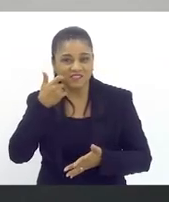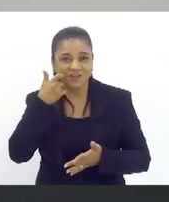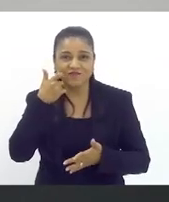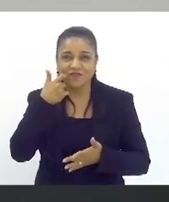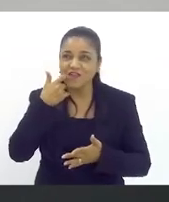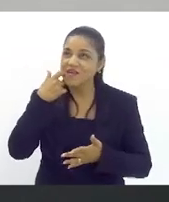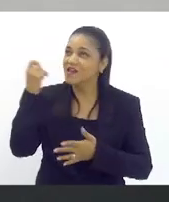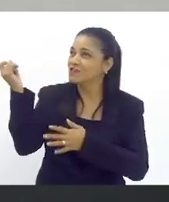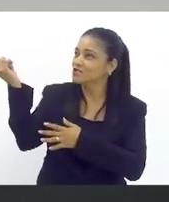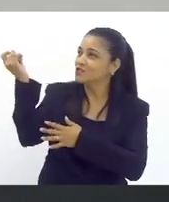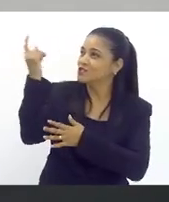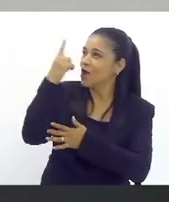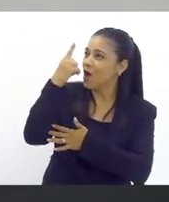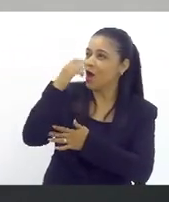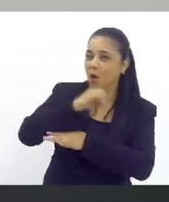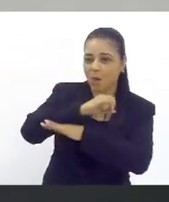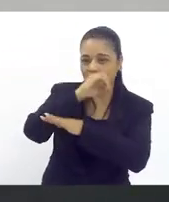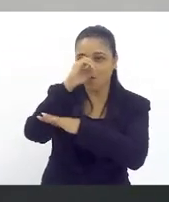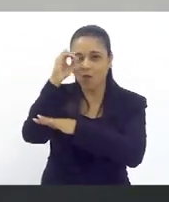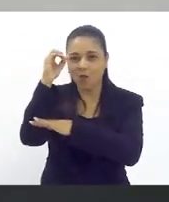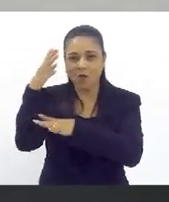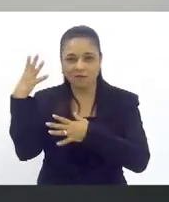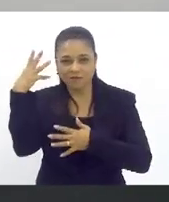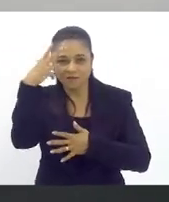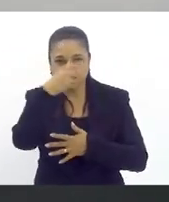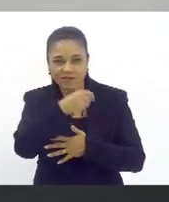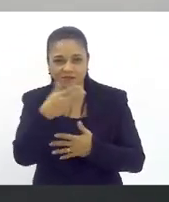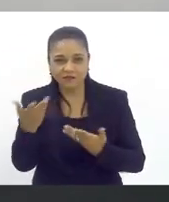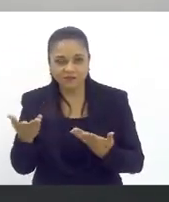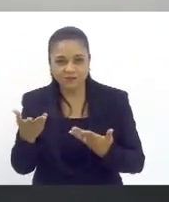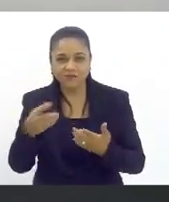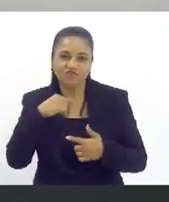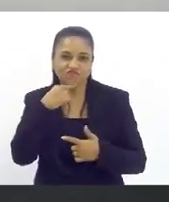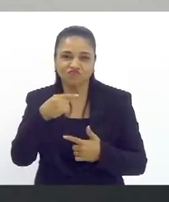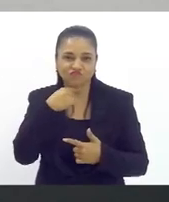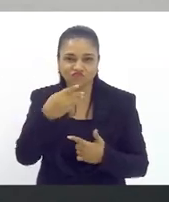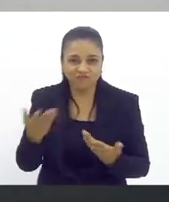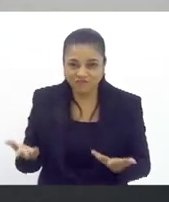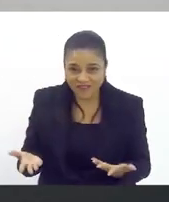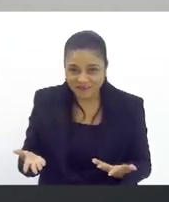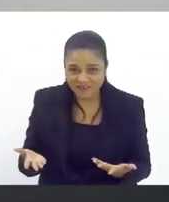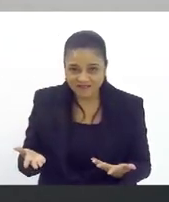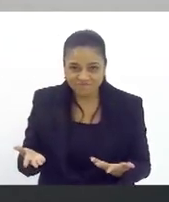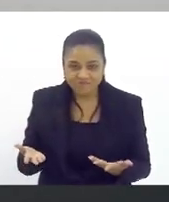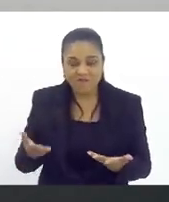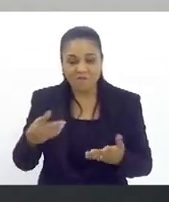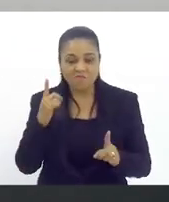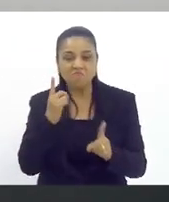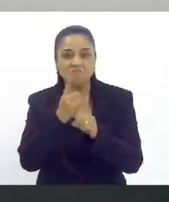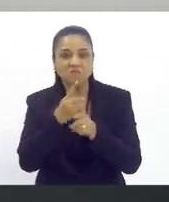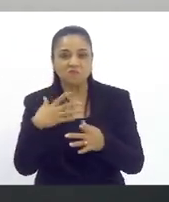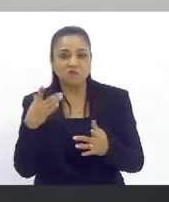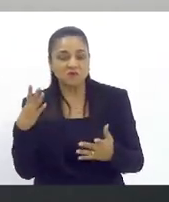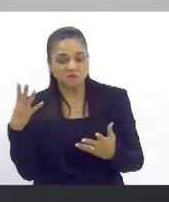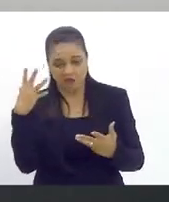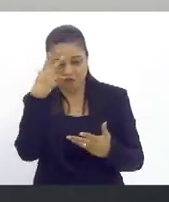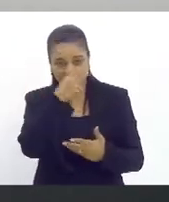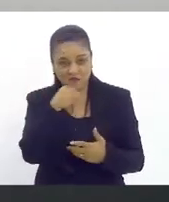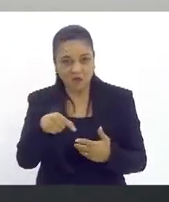não fui caminhar não fui ler vem aqui para audiência fiquei duas horas encontrando pessoas maravilhosas ouvindo